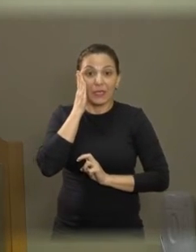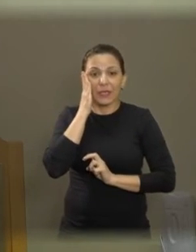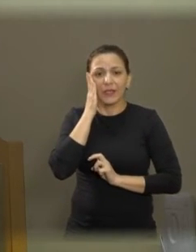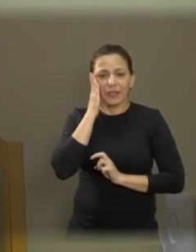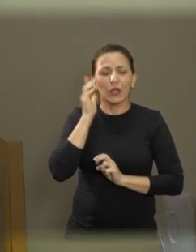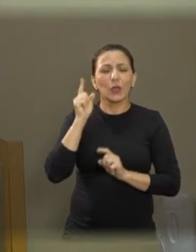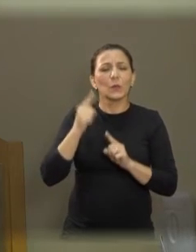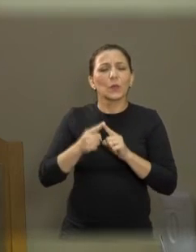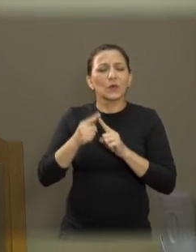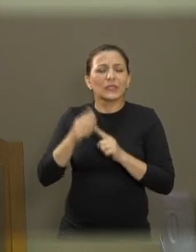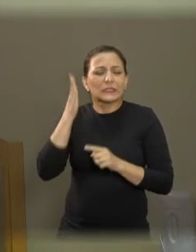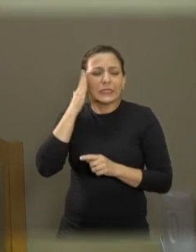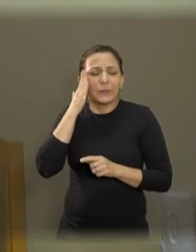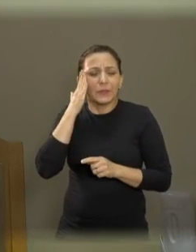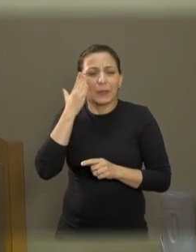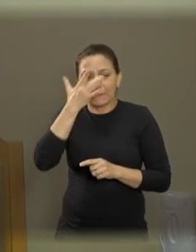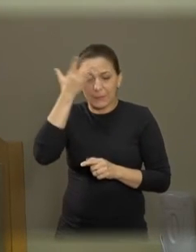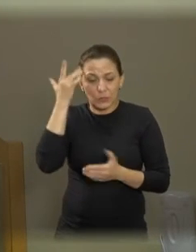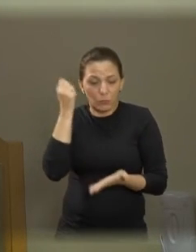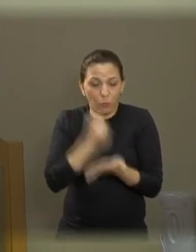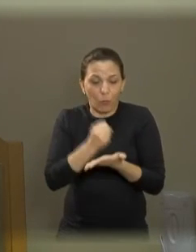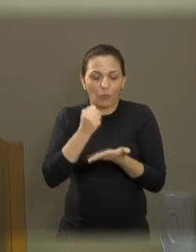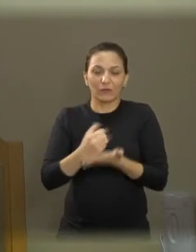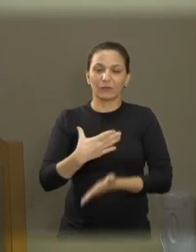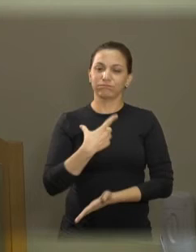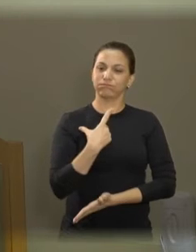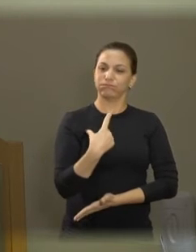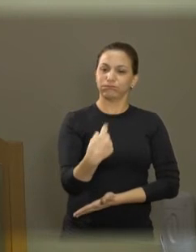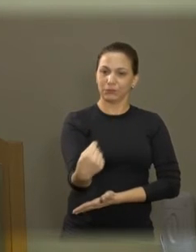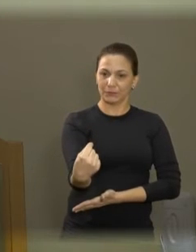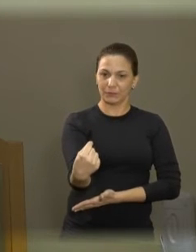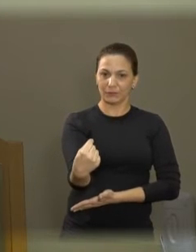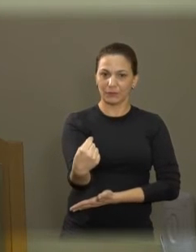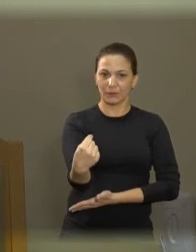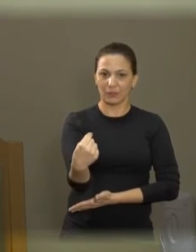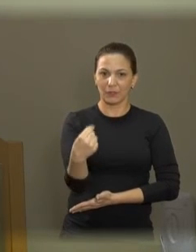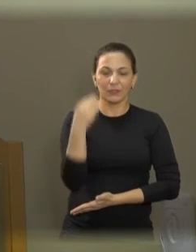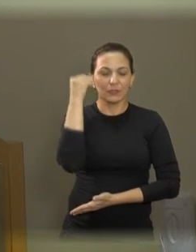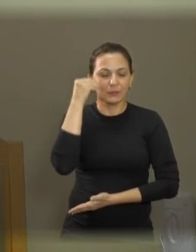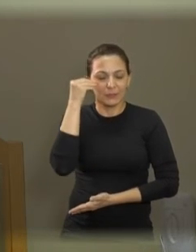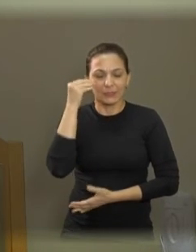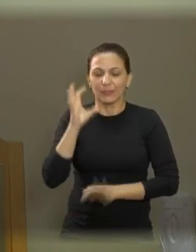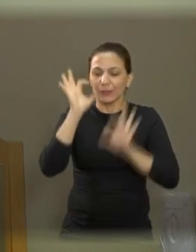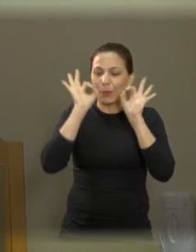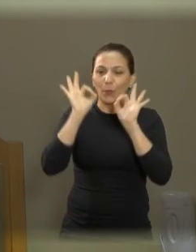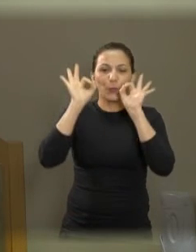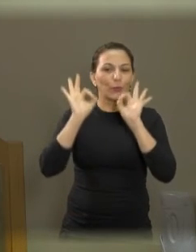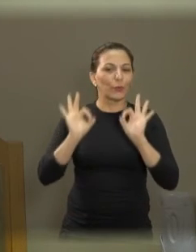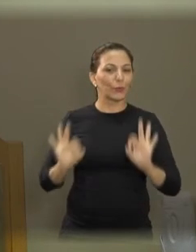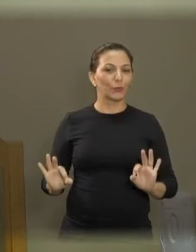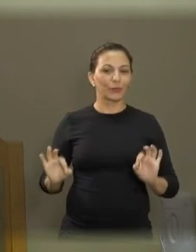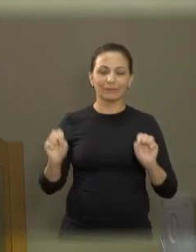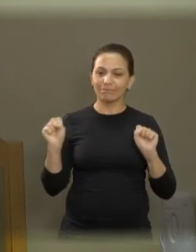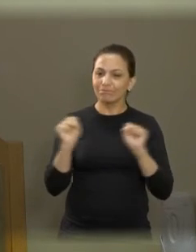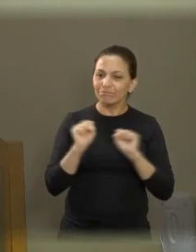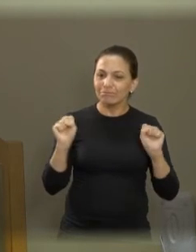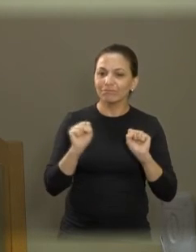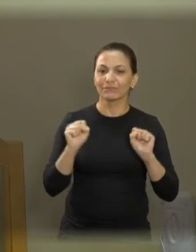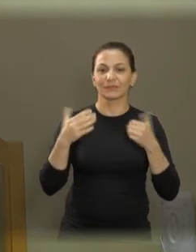que eu vou contratar. E me contratou. Foi uma experiência fantástica.